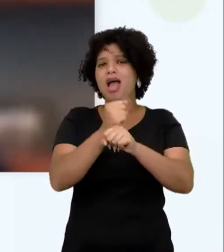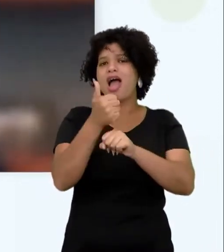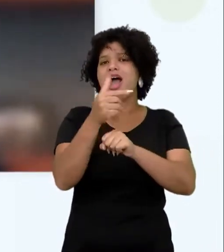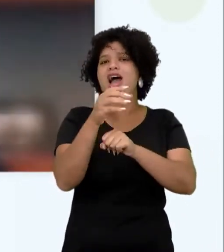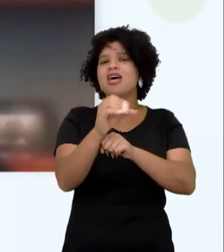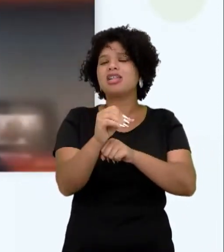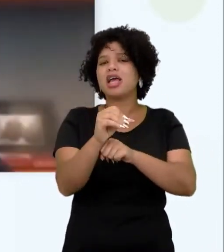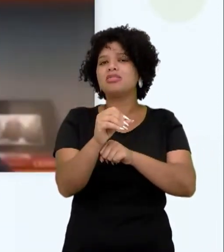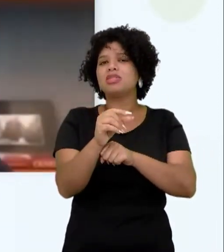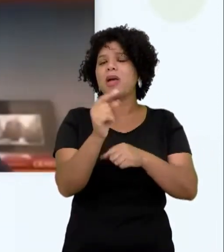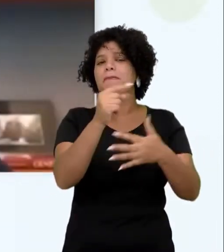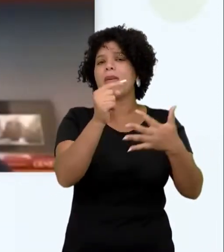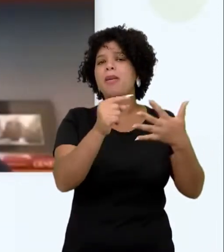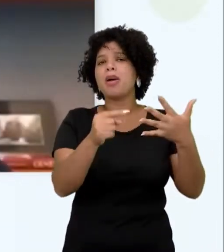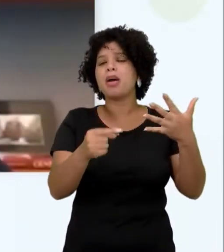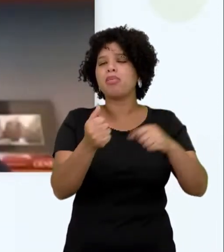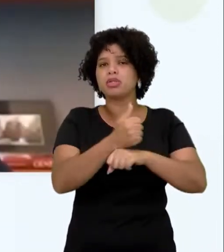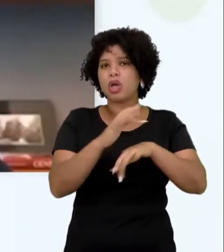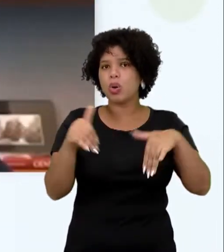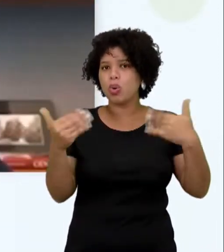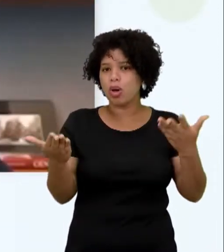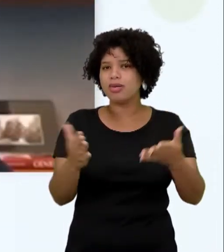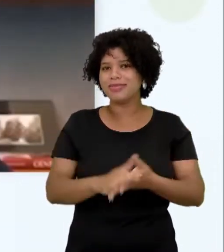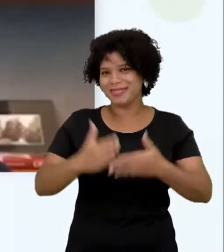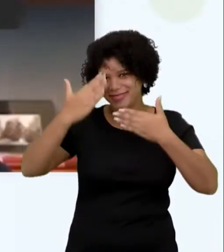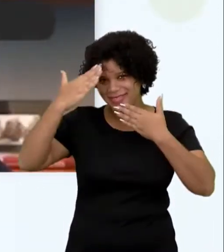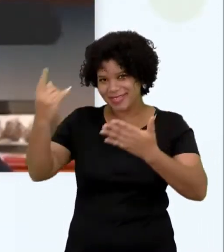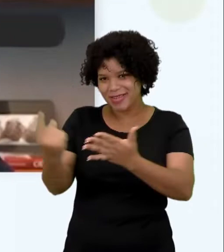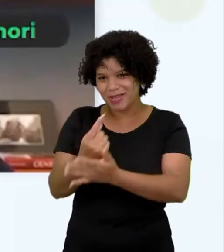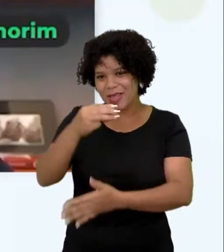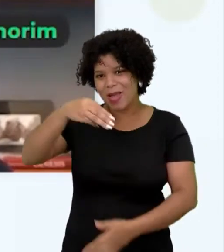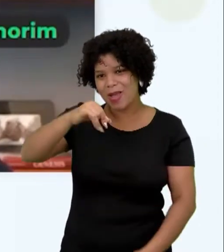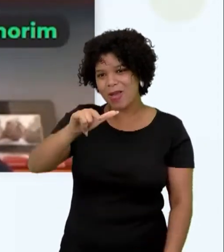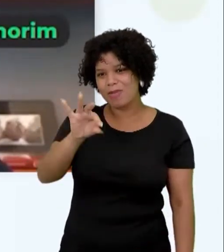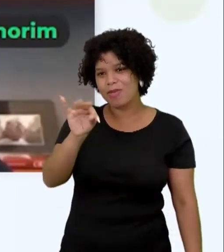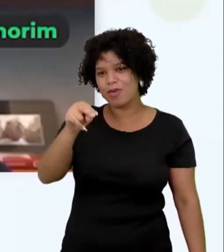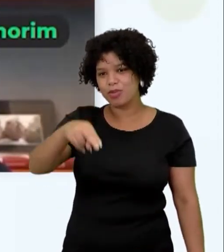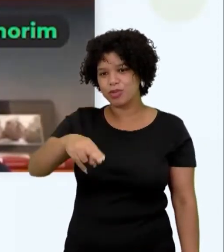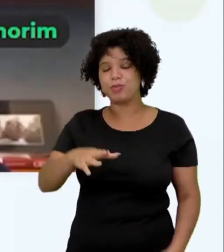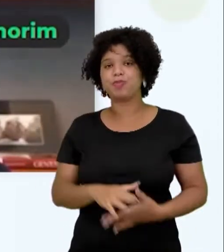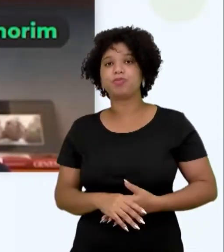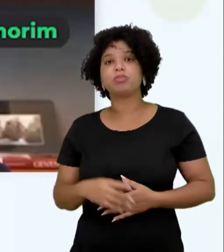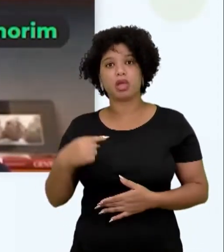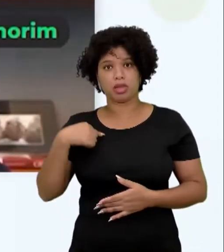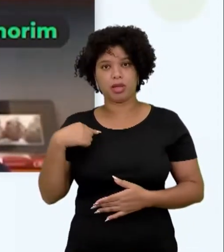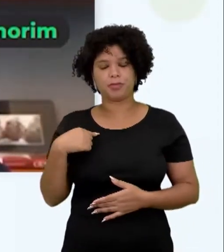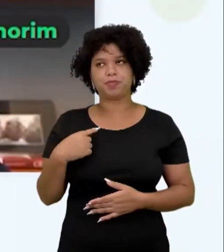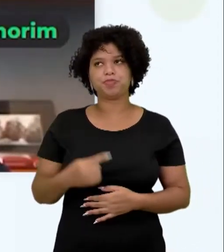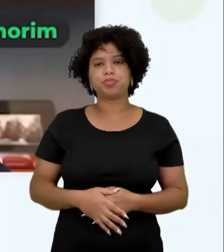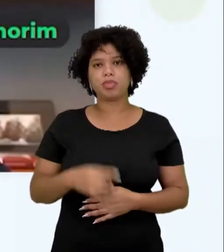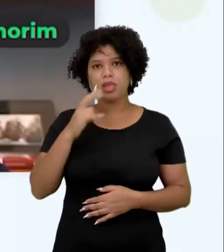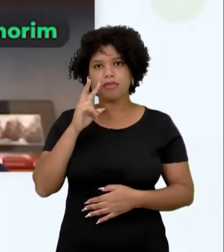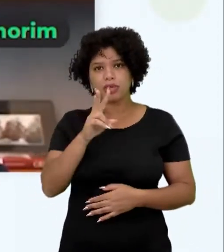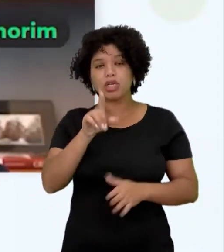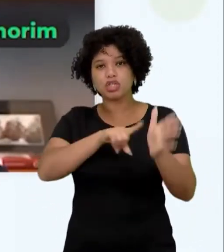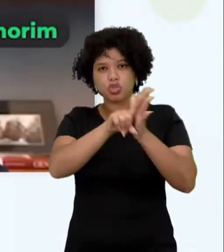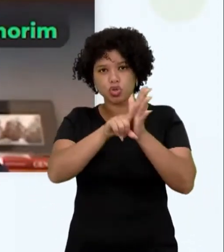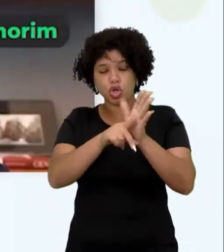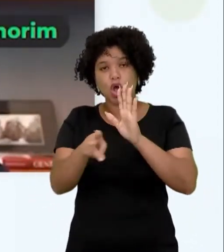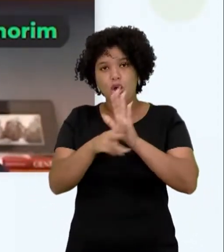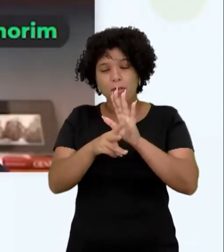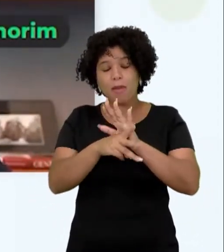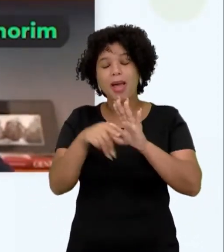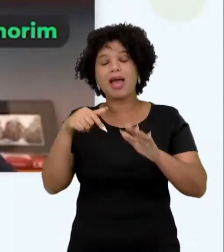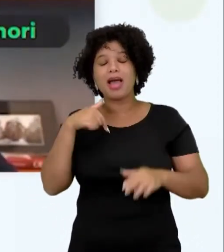seriam essas profissões que seriam extintas? Obrigado pela pergunta, Newton. Bom, tem um estudo recente da McKinsey, feito